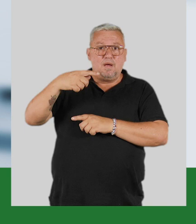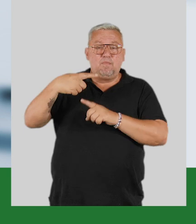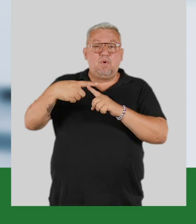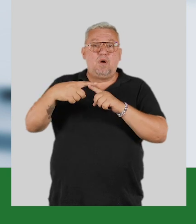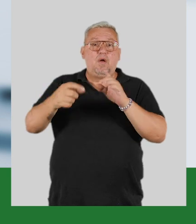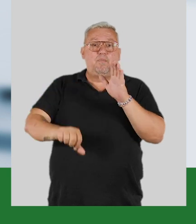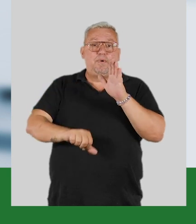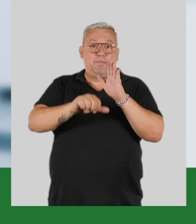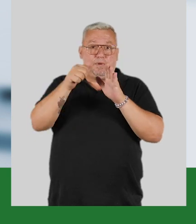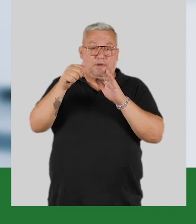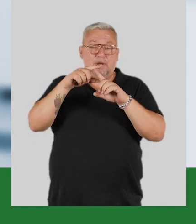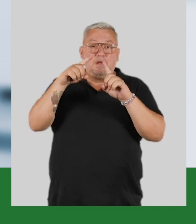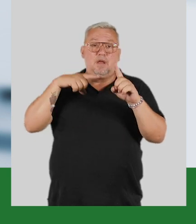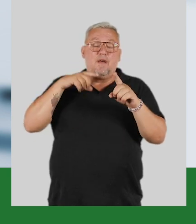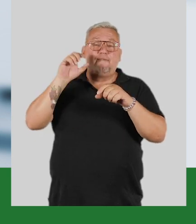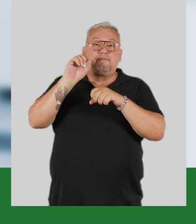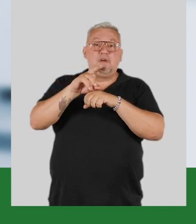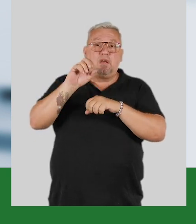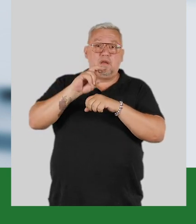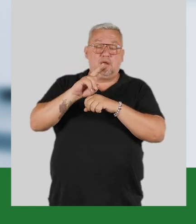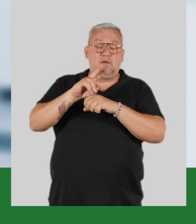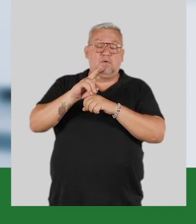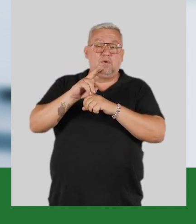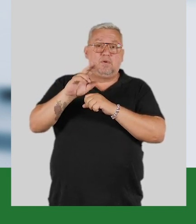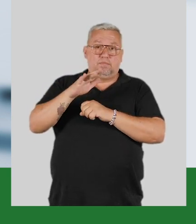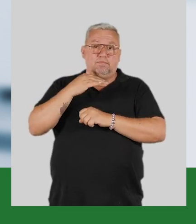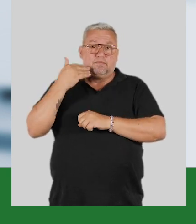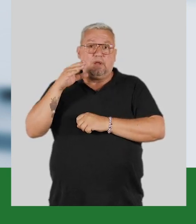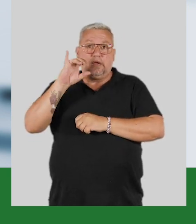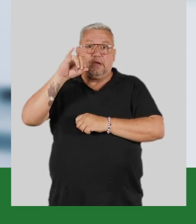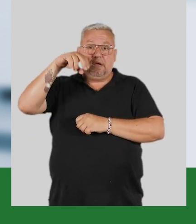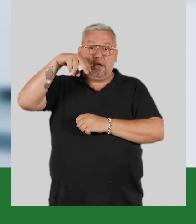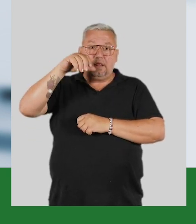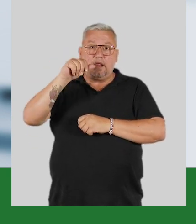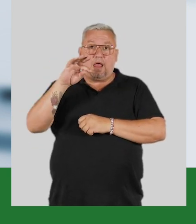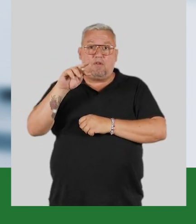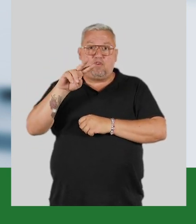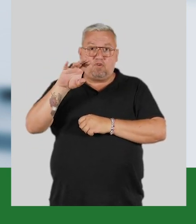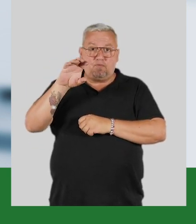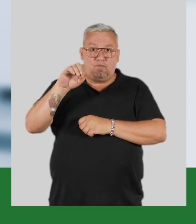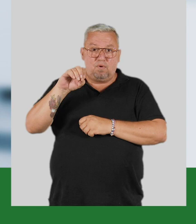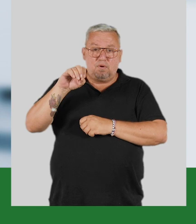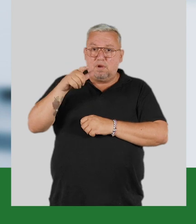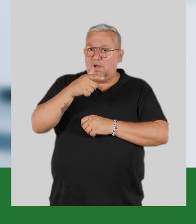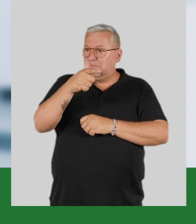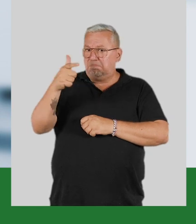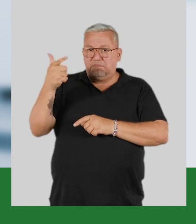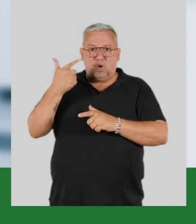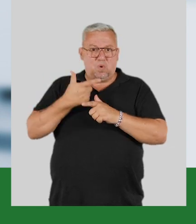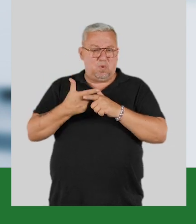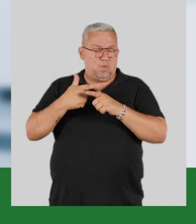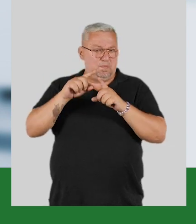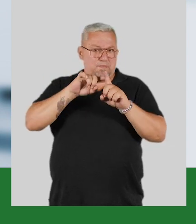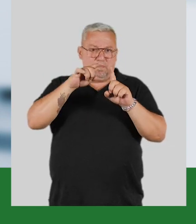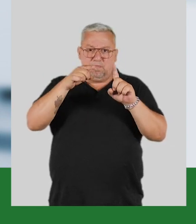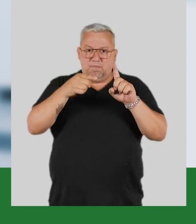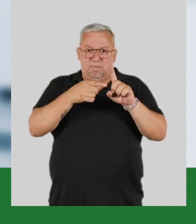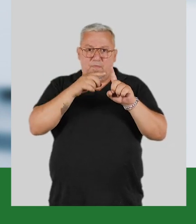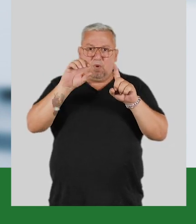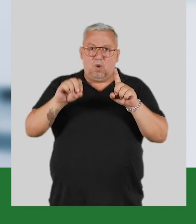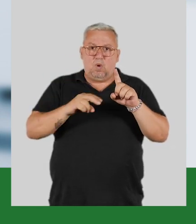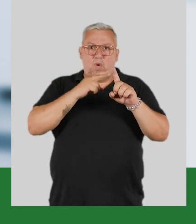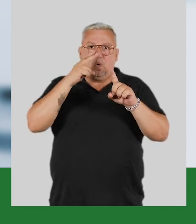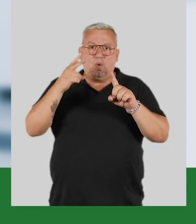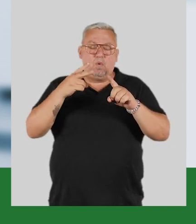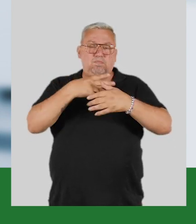uma vacina inativada, uma vacina de componente inativado, provavelmente ela não dará problema para a gestante ou para a puérpera